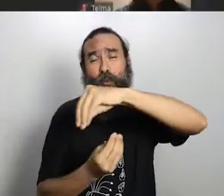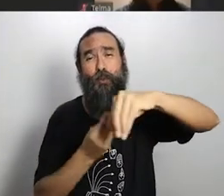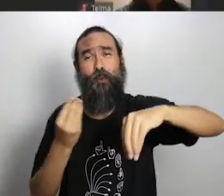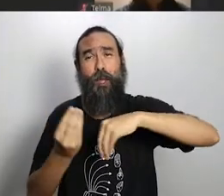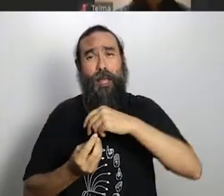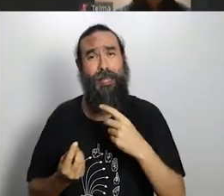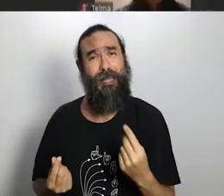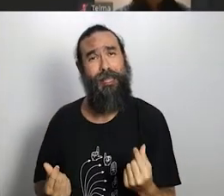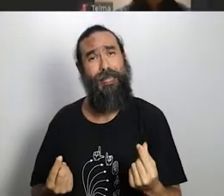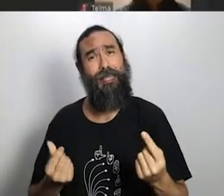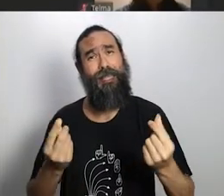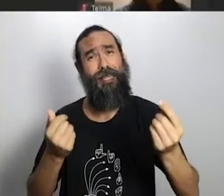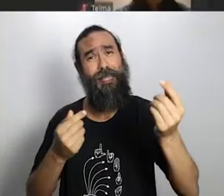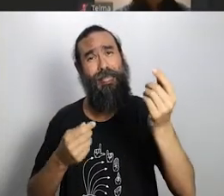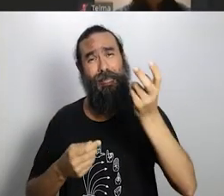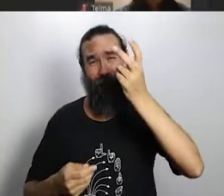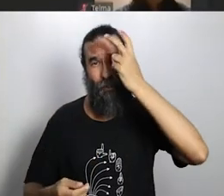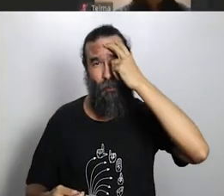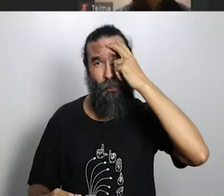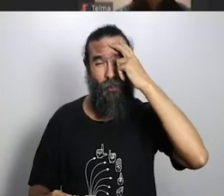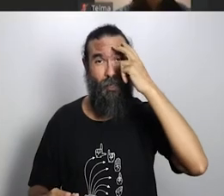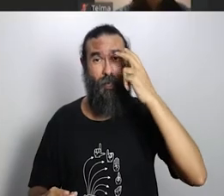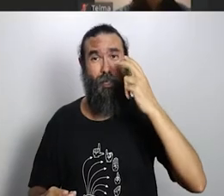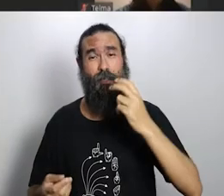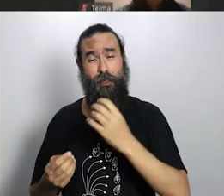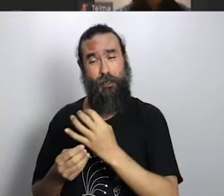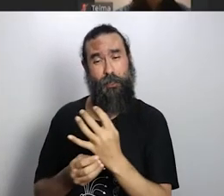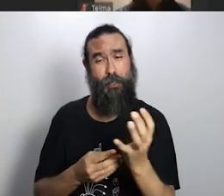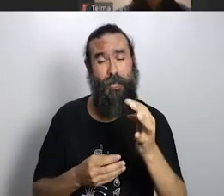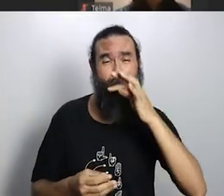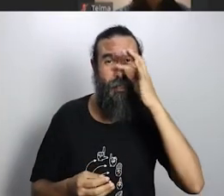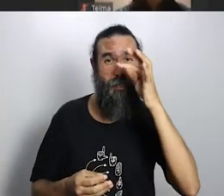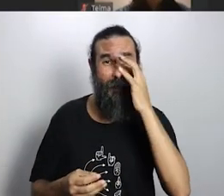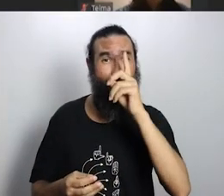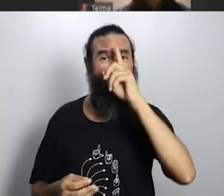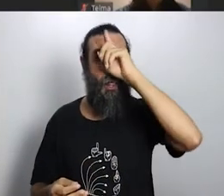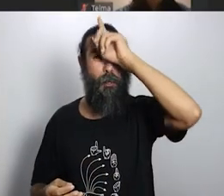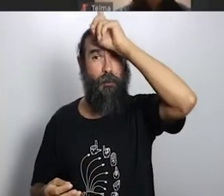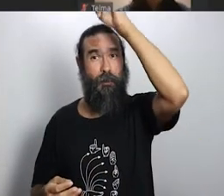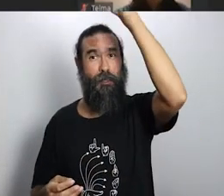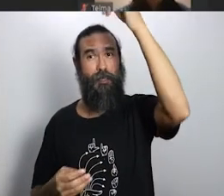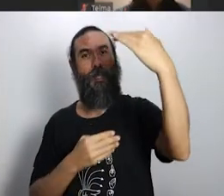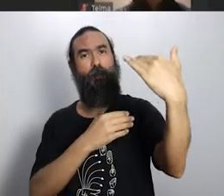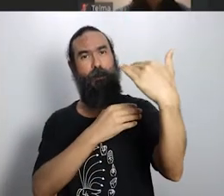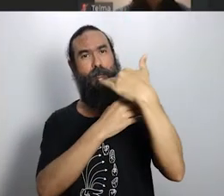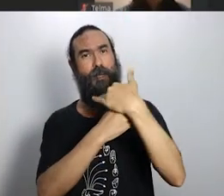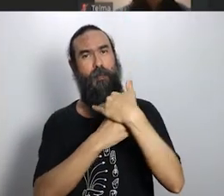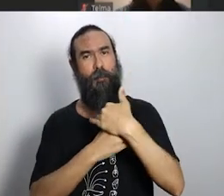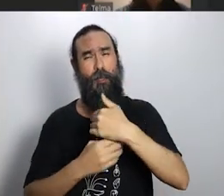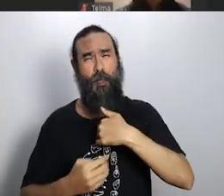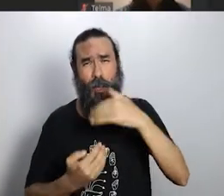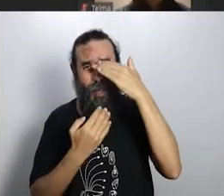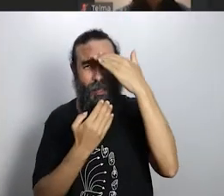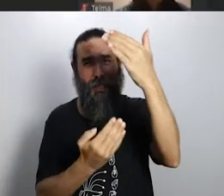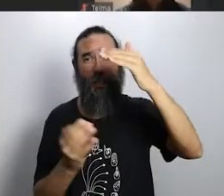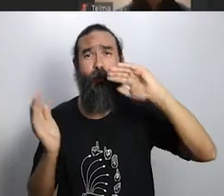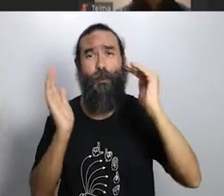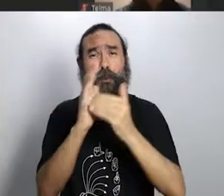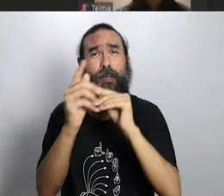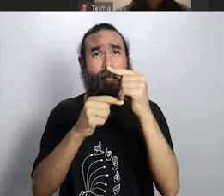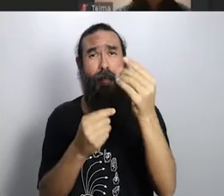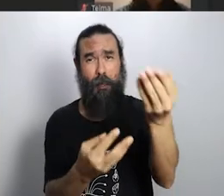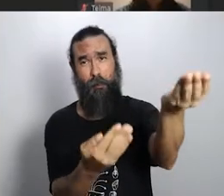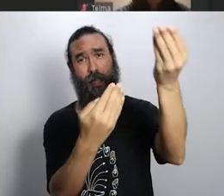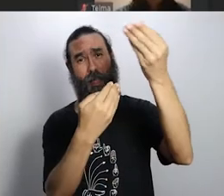da natureza, roubar um pouquinho de mim. Eu agradeço tudo que ele me deu